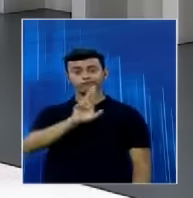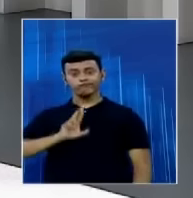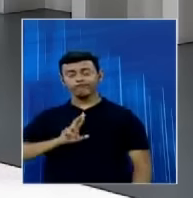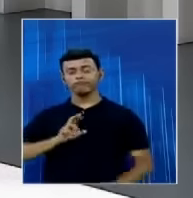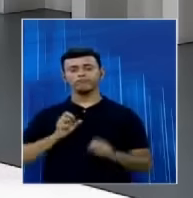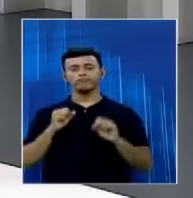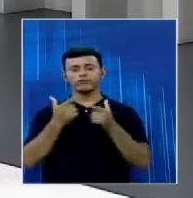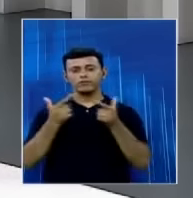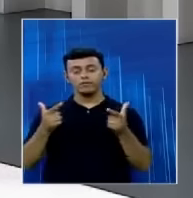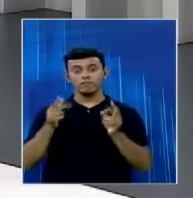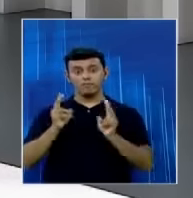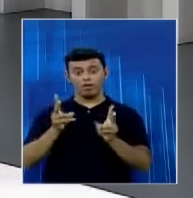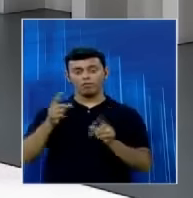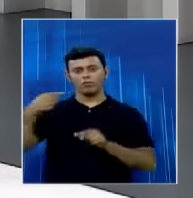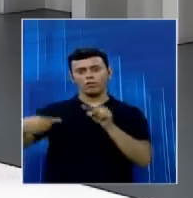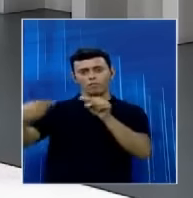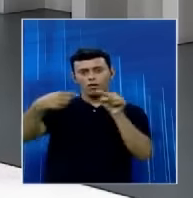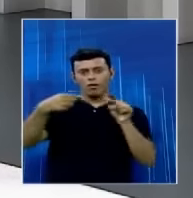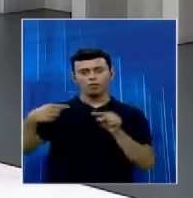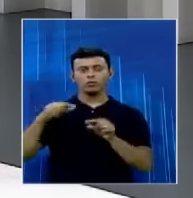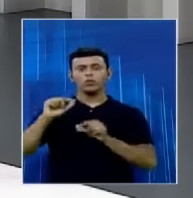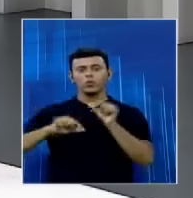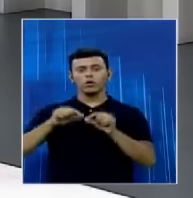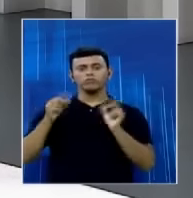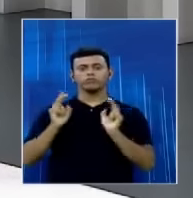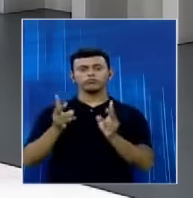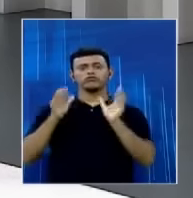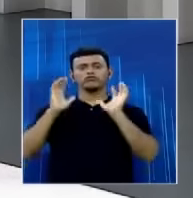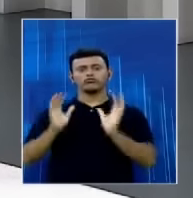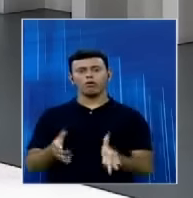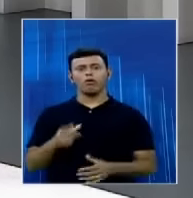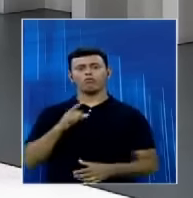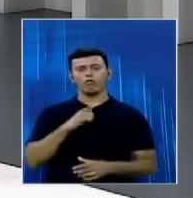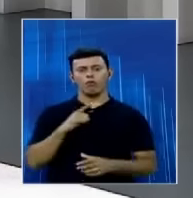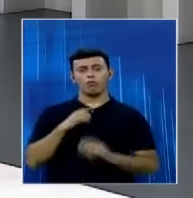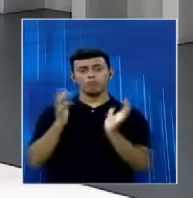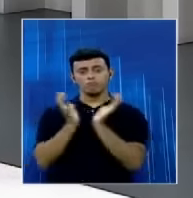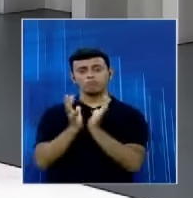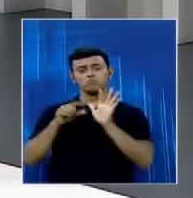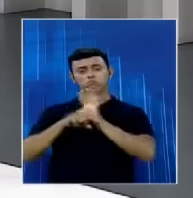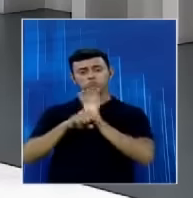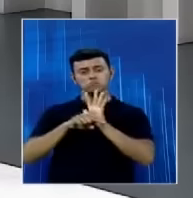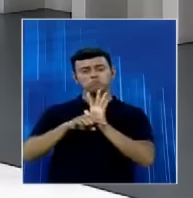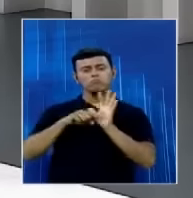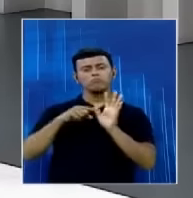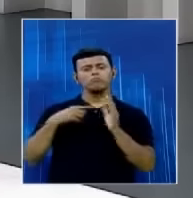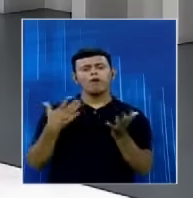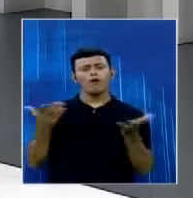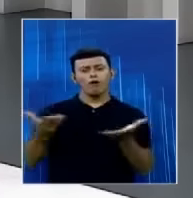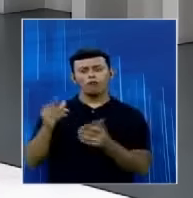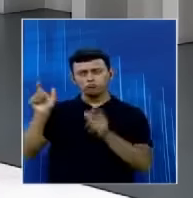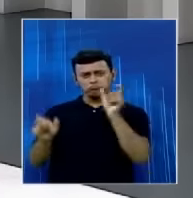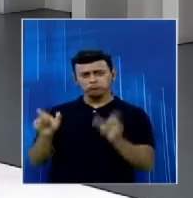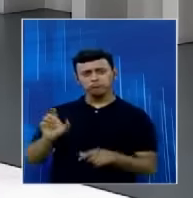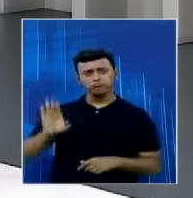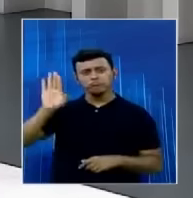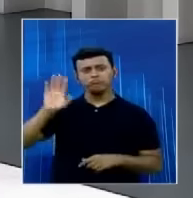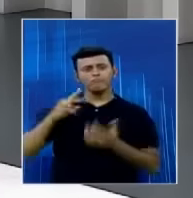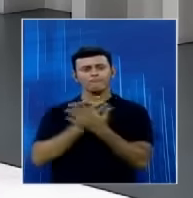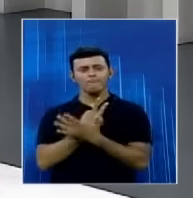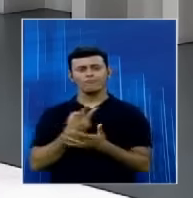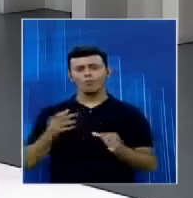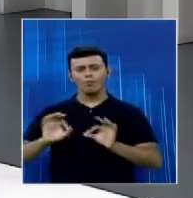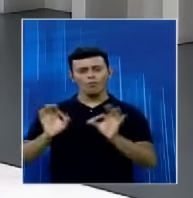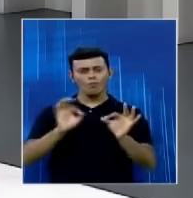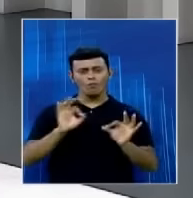debates, eles reforcem as posições que os candidatos já têm nas pesquisas. Não houve hoje ninguém que tenha cometido um grande escorregão.